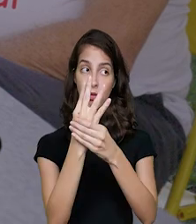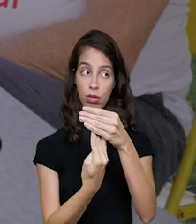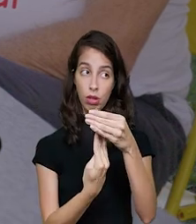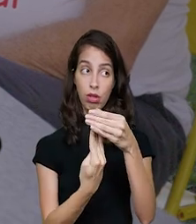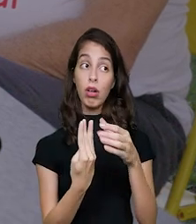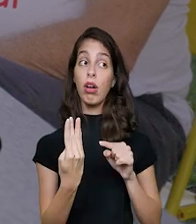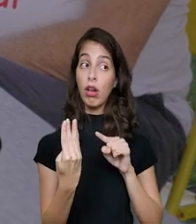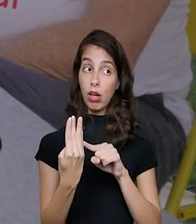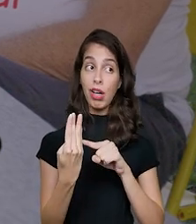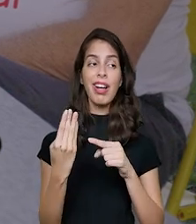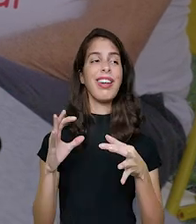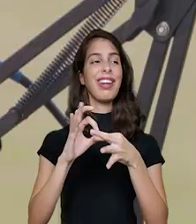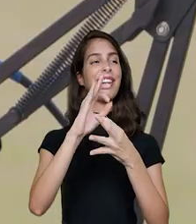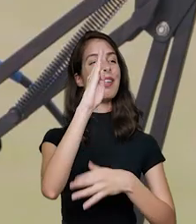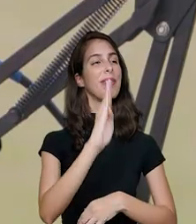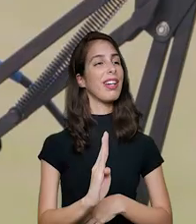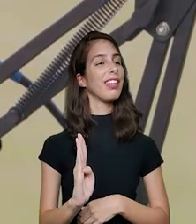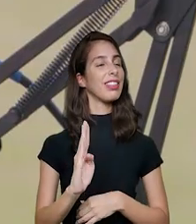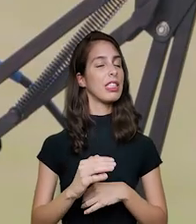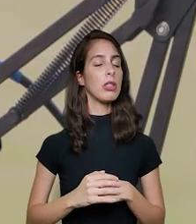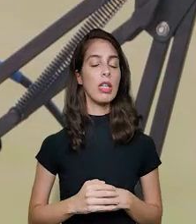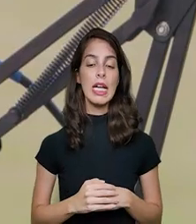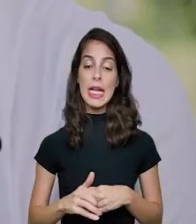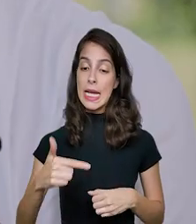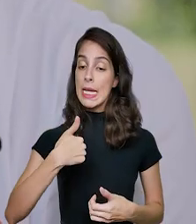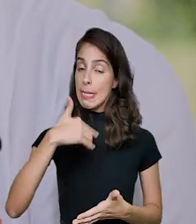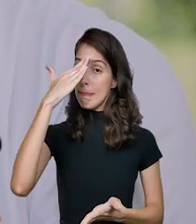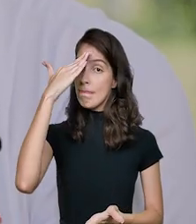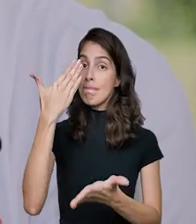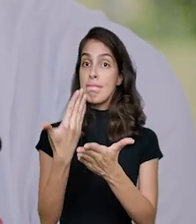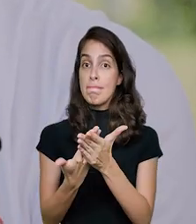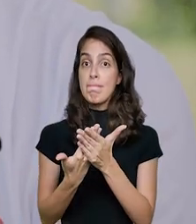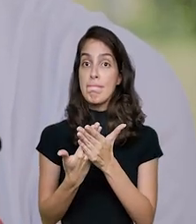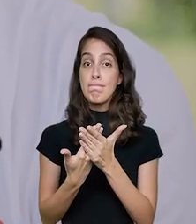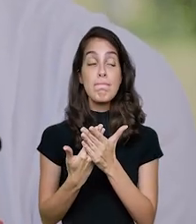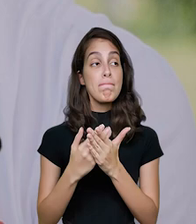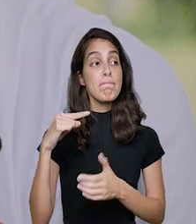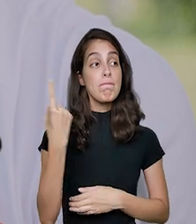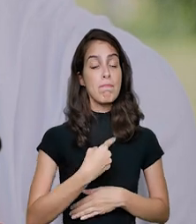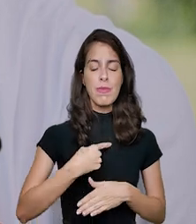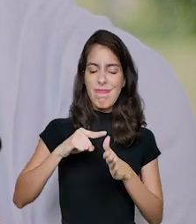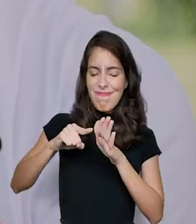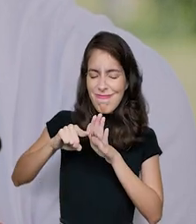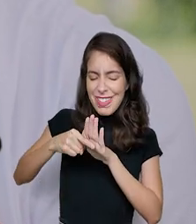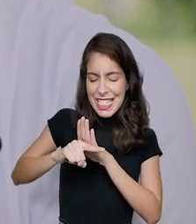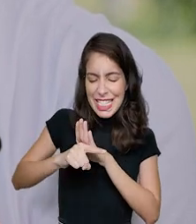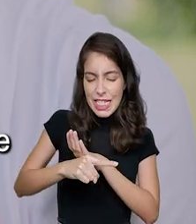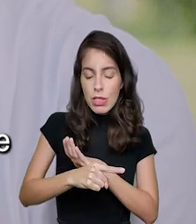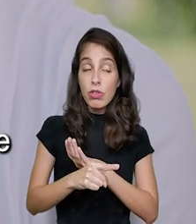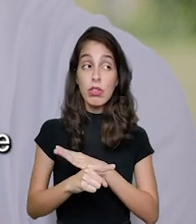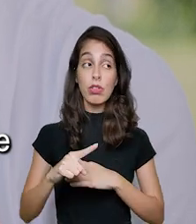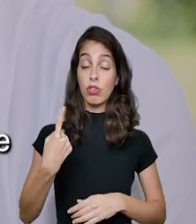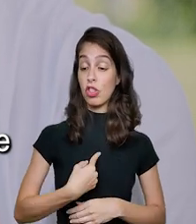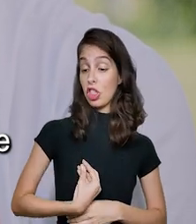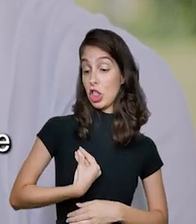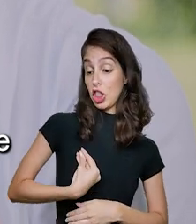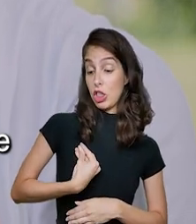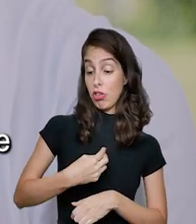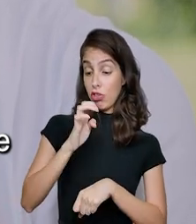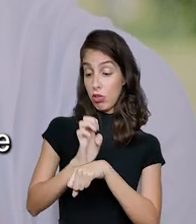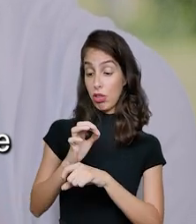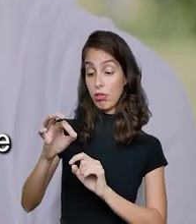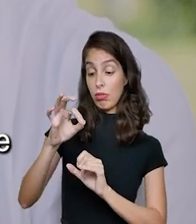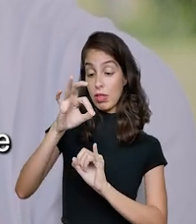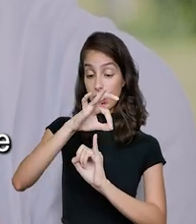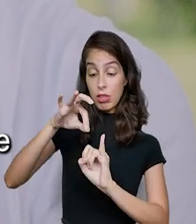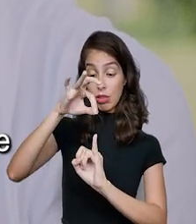servidores também entendam né sim essa complexidade de que nós nós estamos aqui no nosso estado mas a gente precisa pensar que